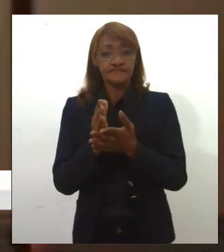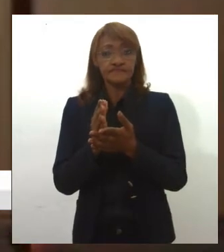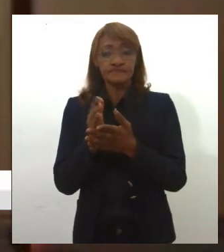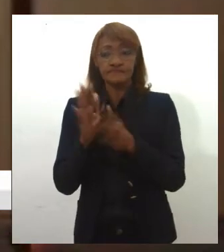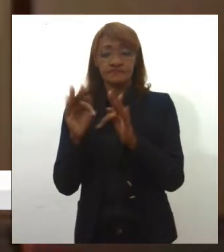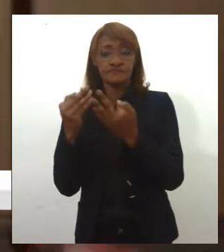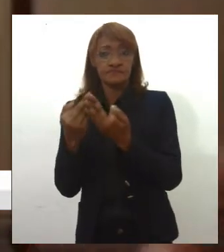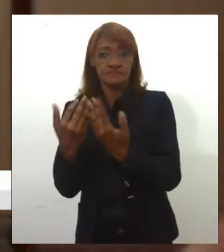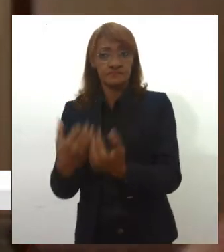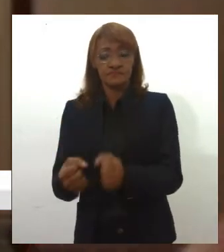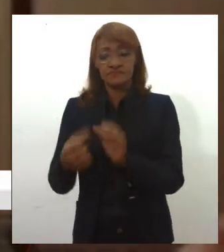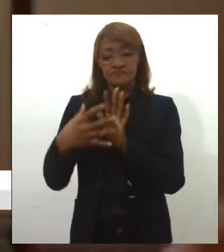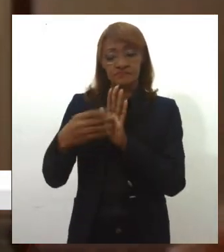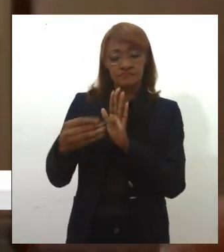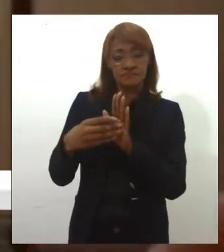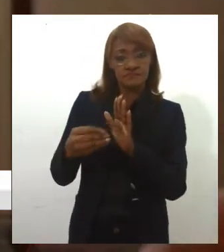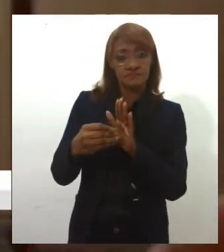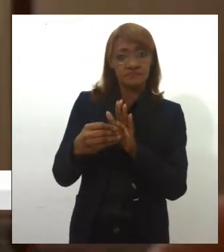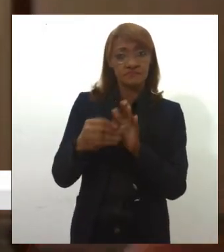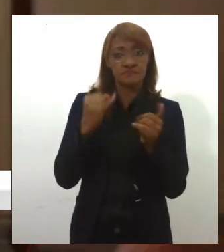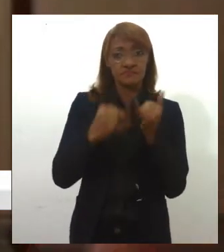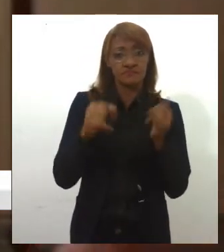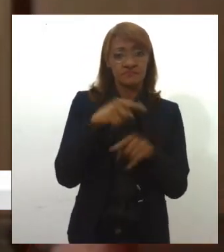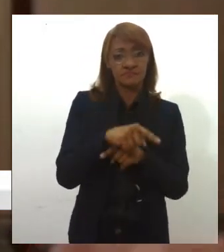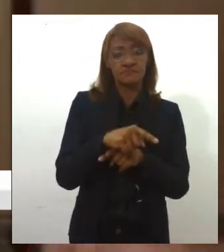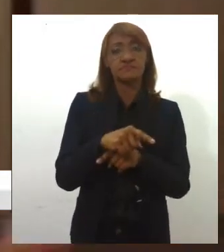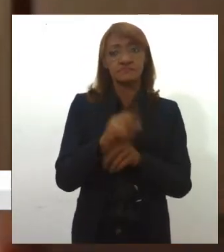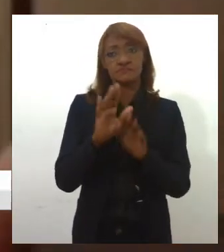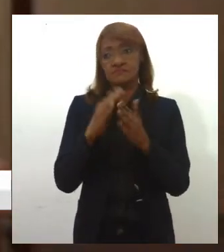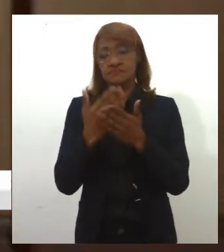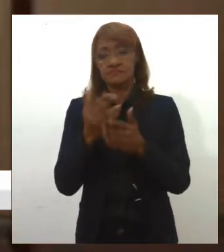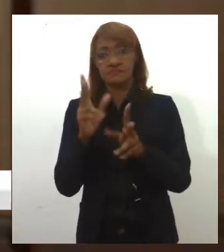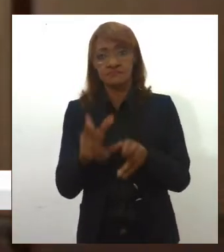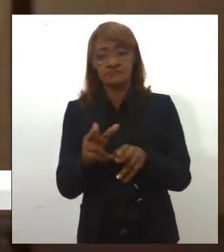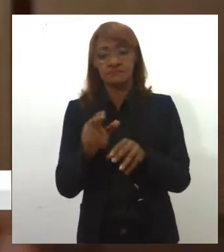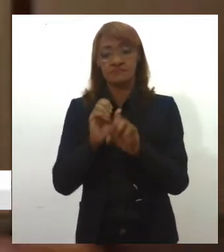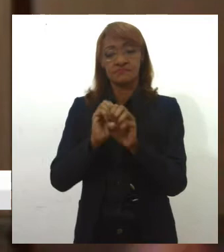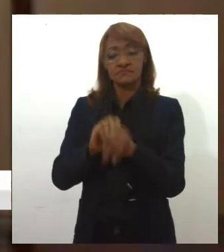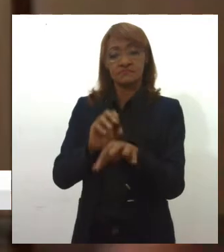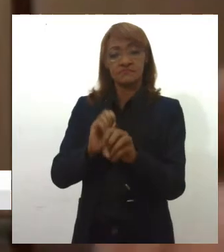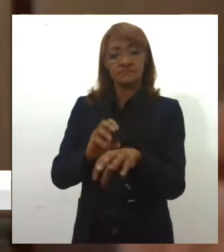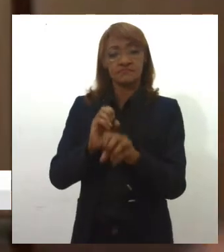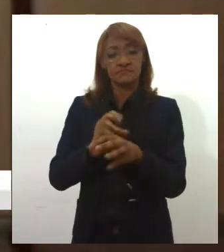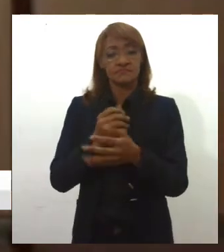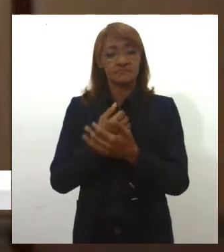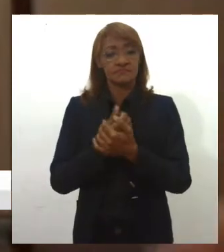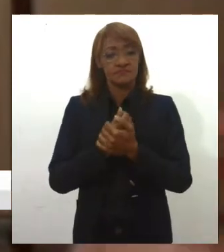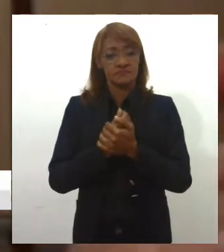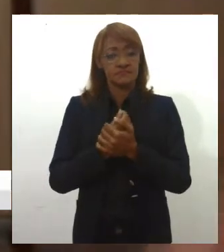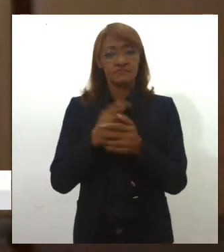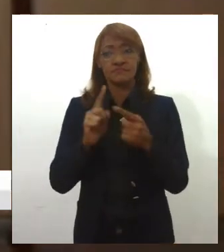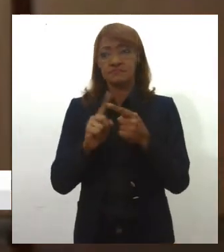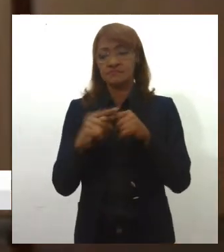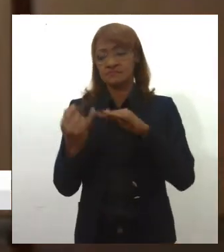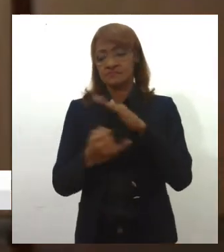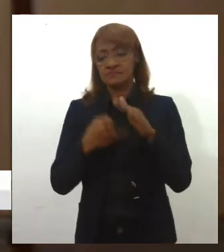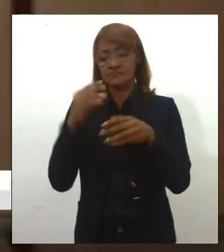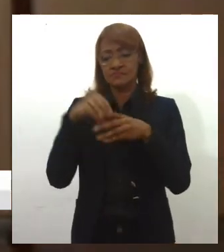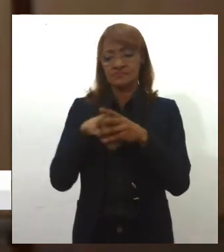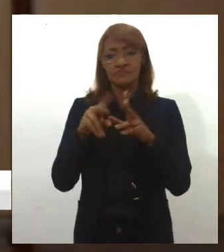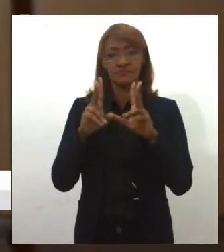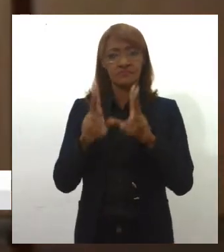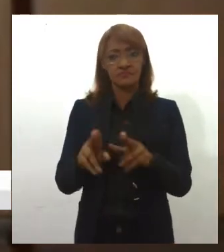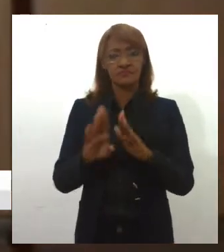modelo tradicional e convencional de educação, né, de educação formal dentro de uma escola, dentro